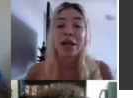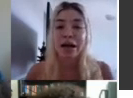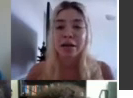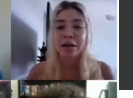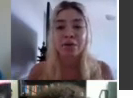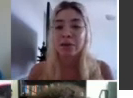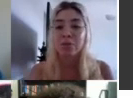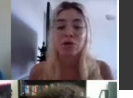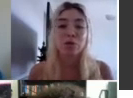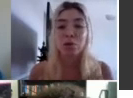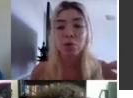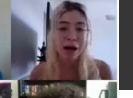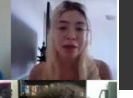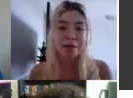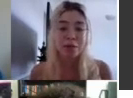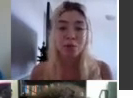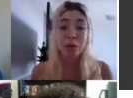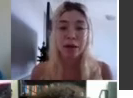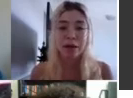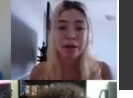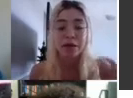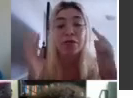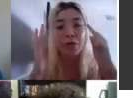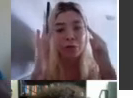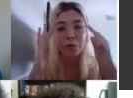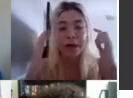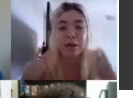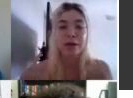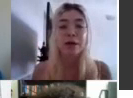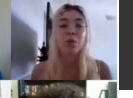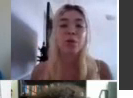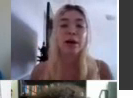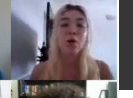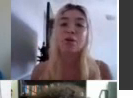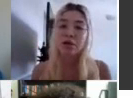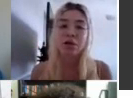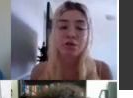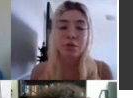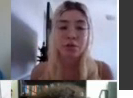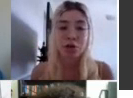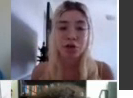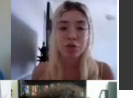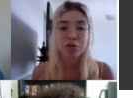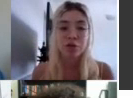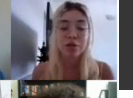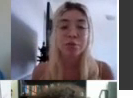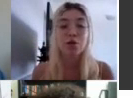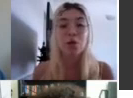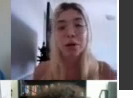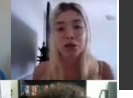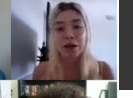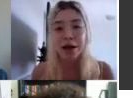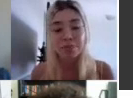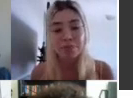é um site online que você pode construir murais. Isso é muito bacana, e foi muito bacana, porque com isso nós tivemos o objetivo de